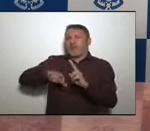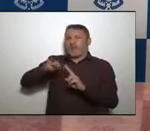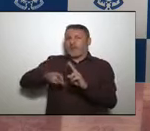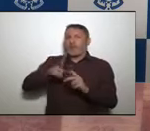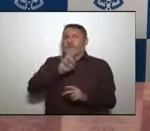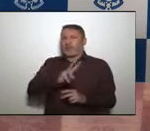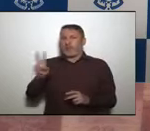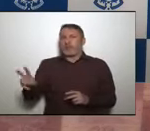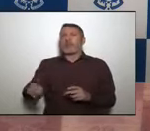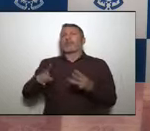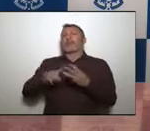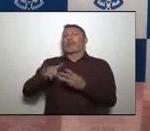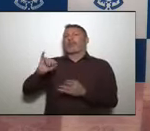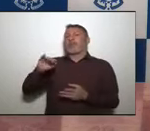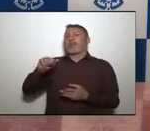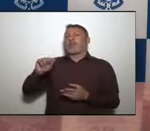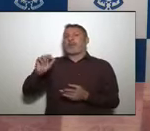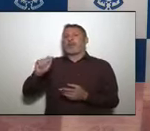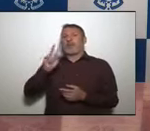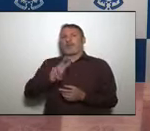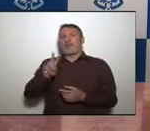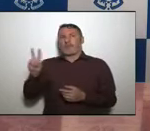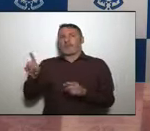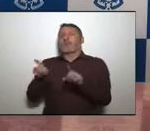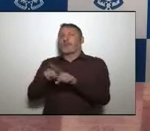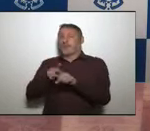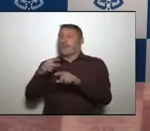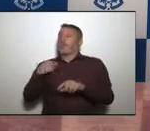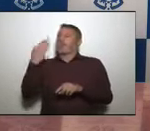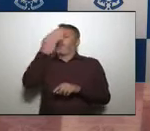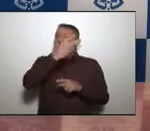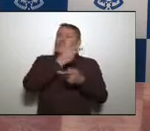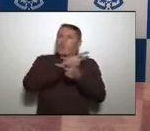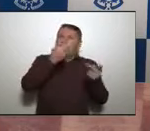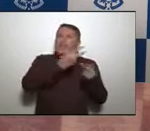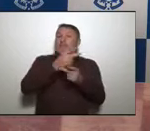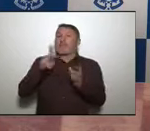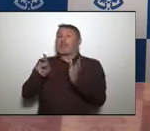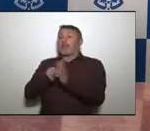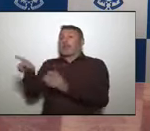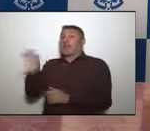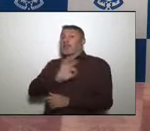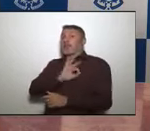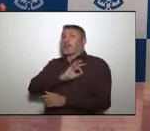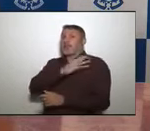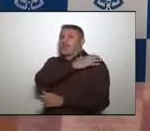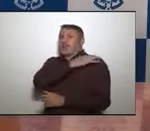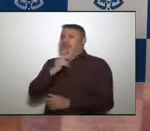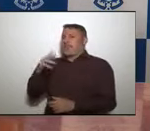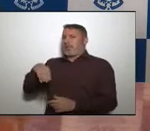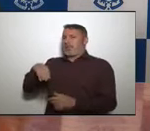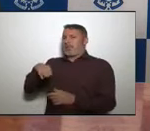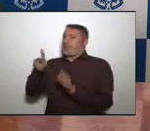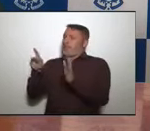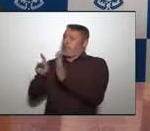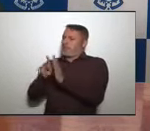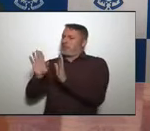IMABA em Vila Velha. 7 hospitais que têm obras. Tirando o HPM, que é para atender policiais, mas também temos obra